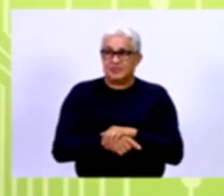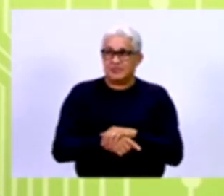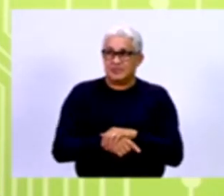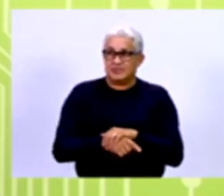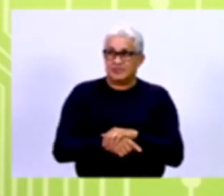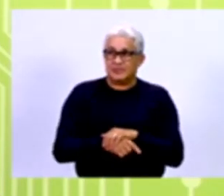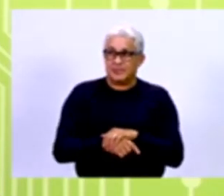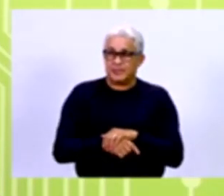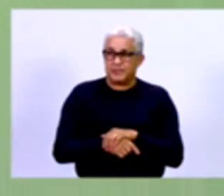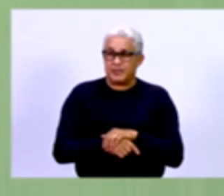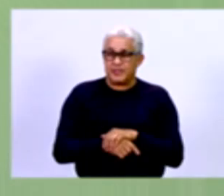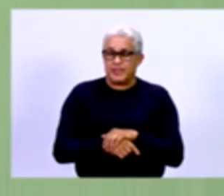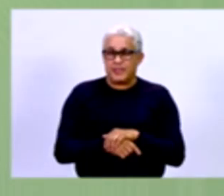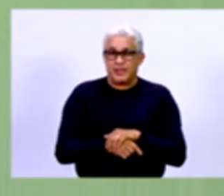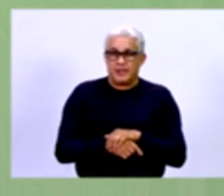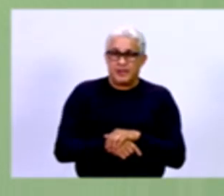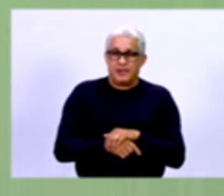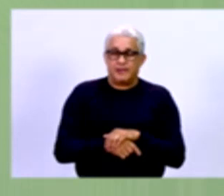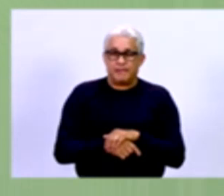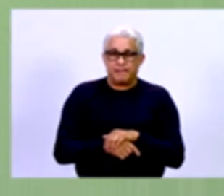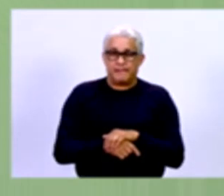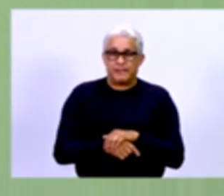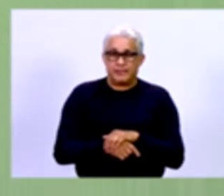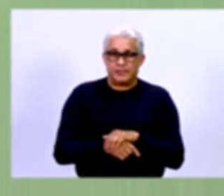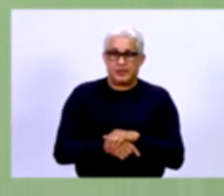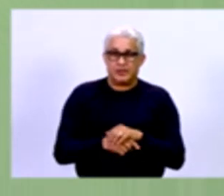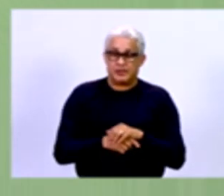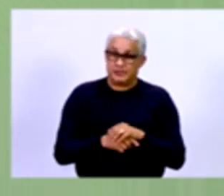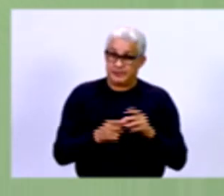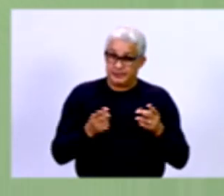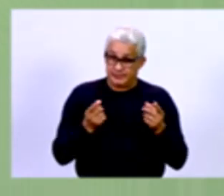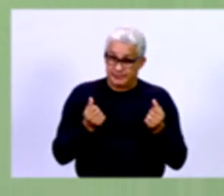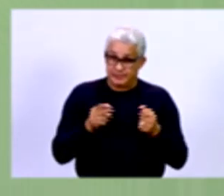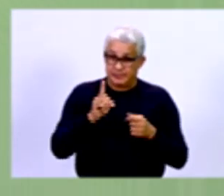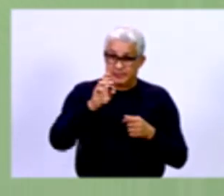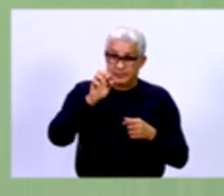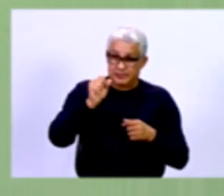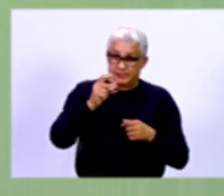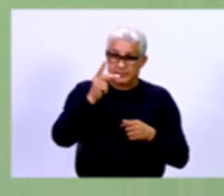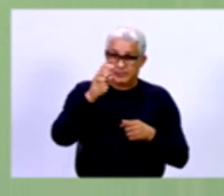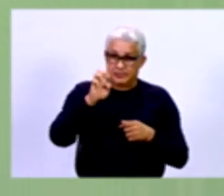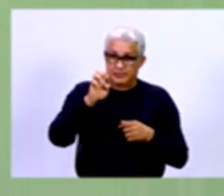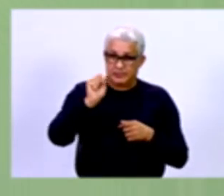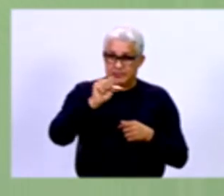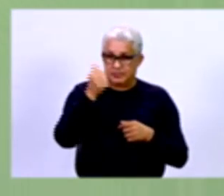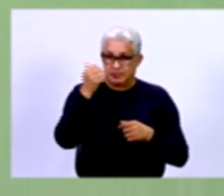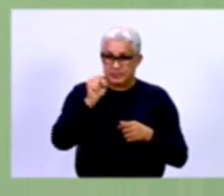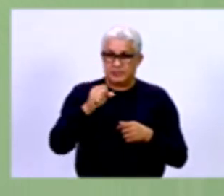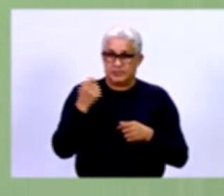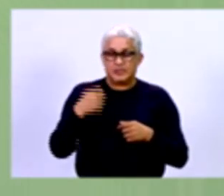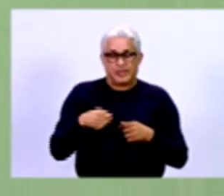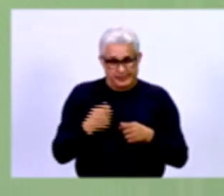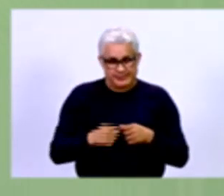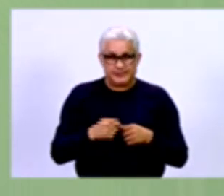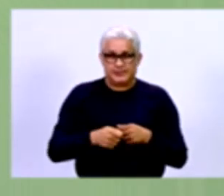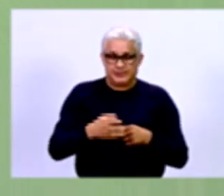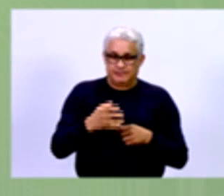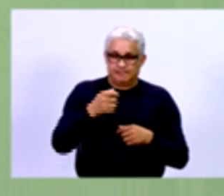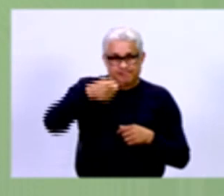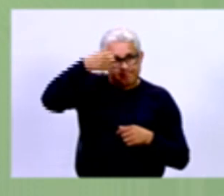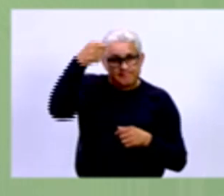em seguida. Então, essas despesas, para serem honradas, tem que ser